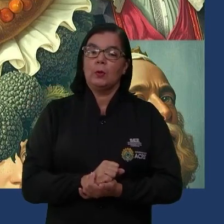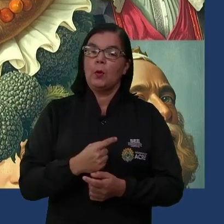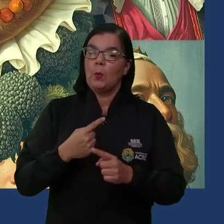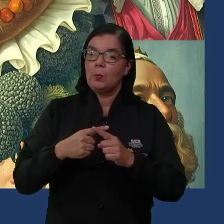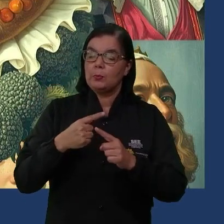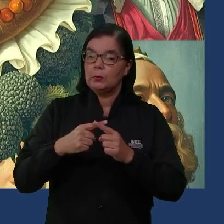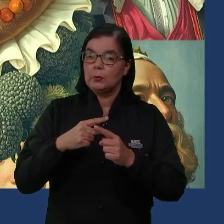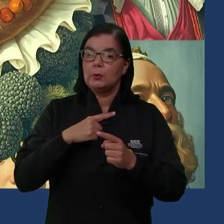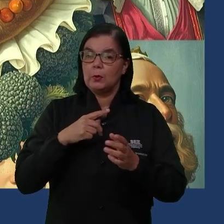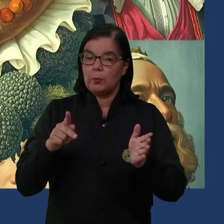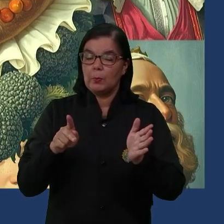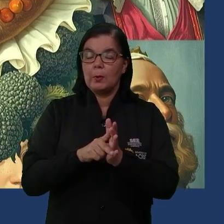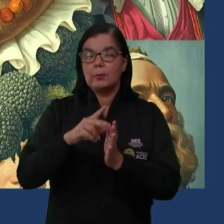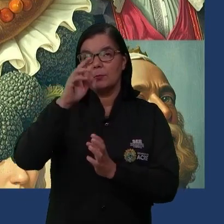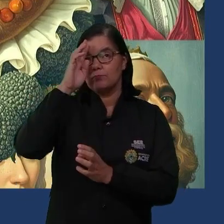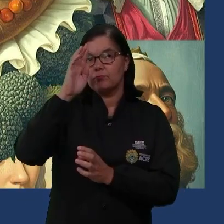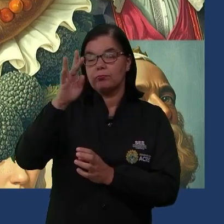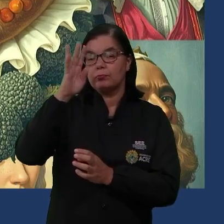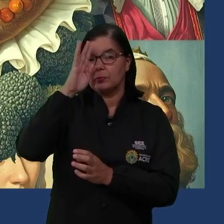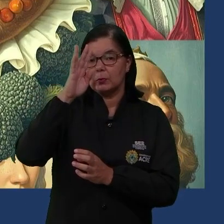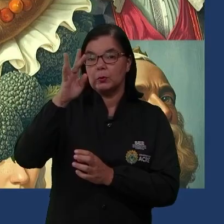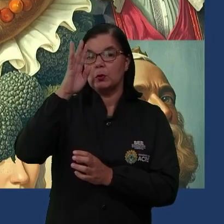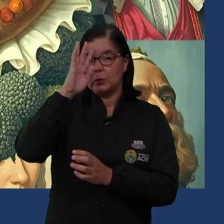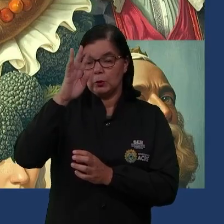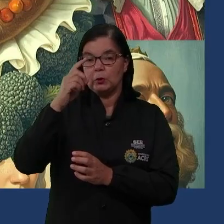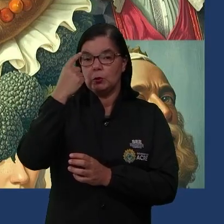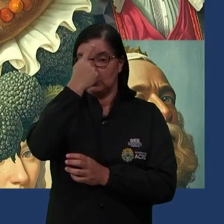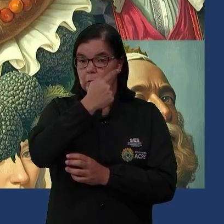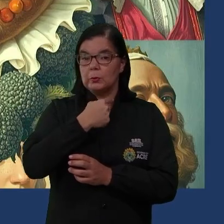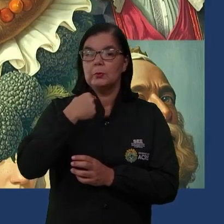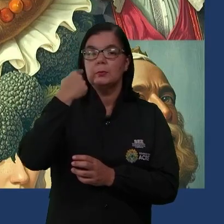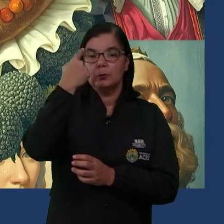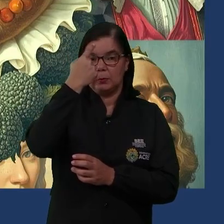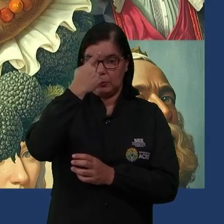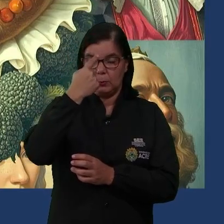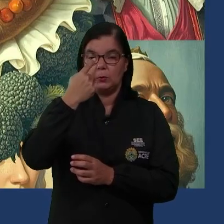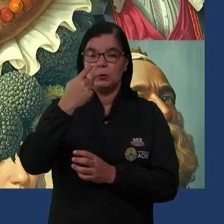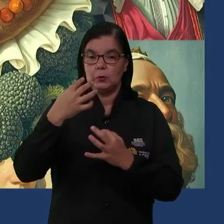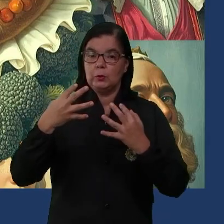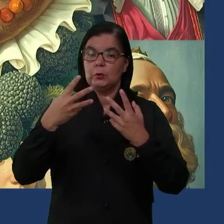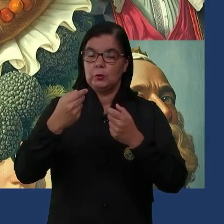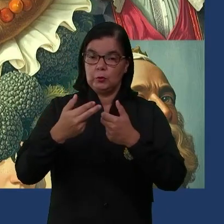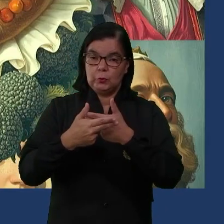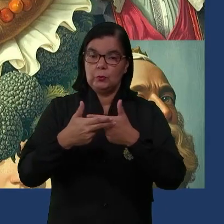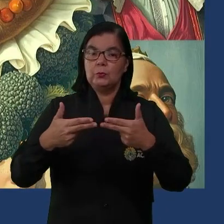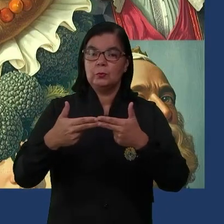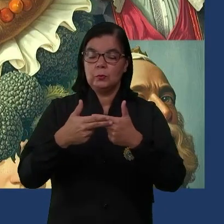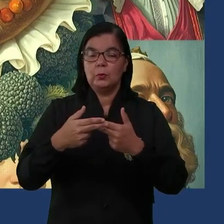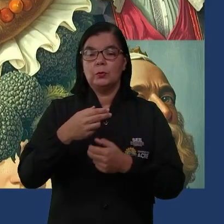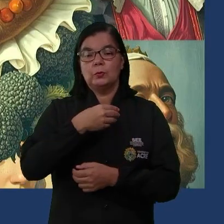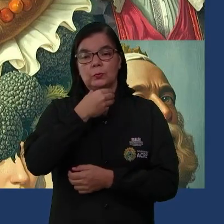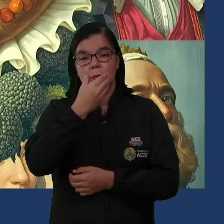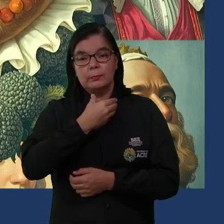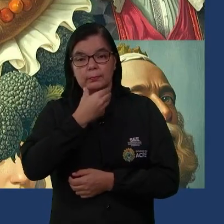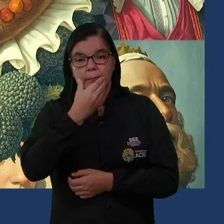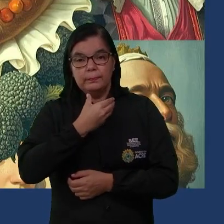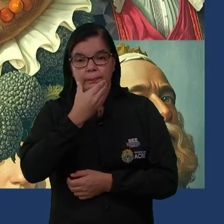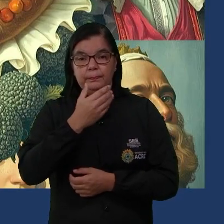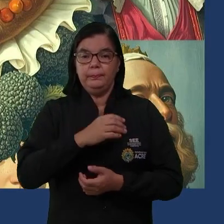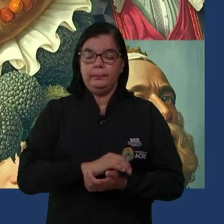serem composições imaginativas de cabeças humanas feitas inteiramente de objetos como frutas,